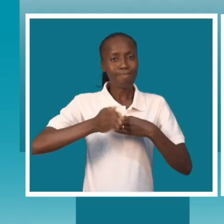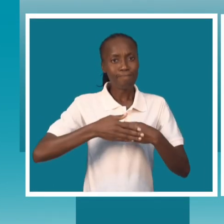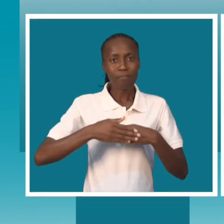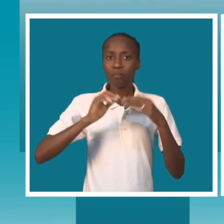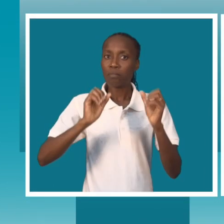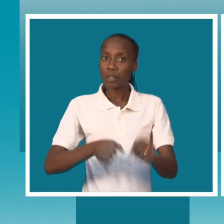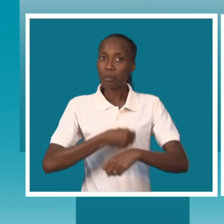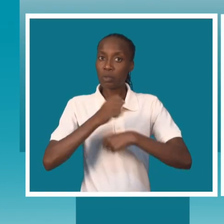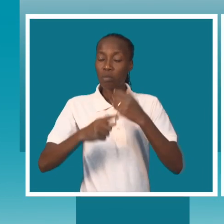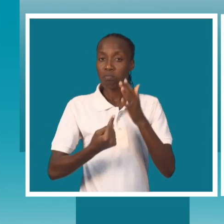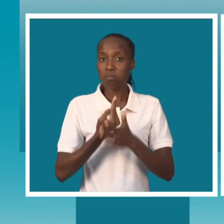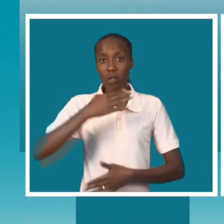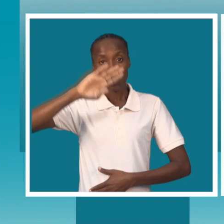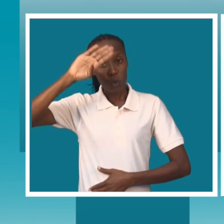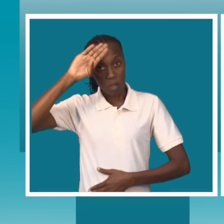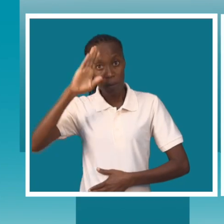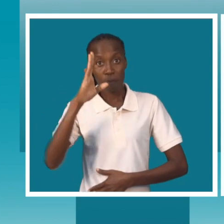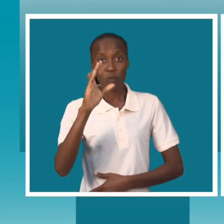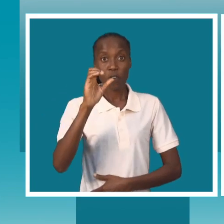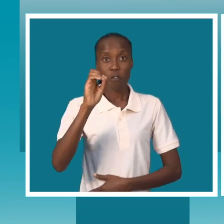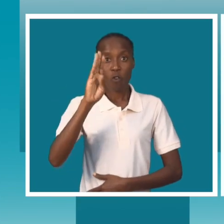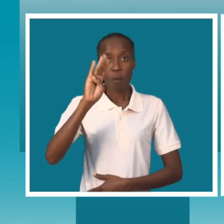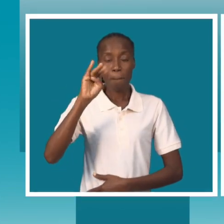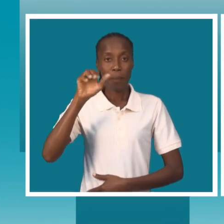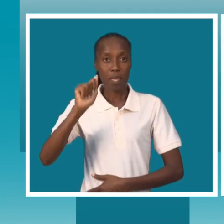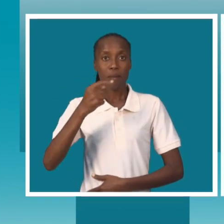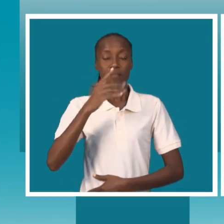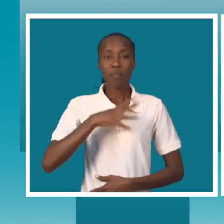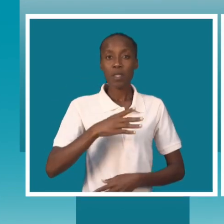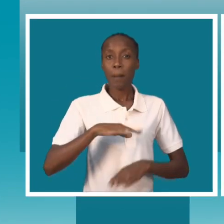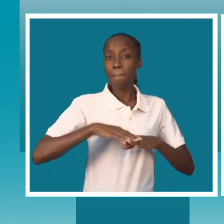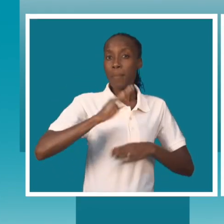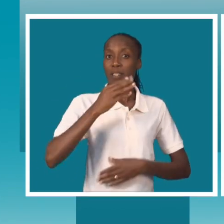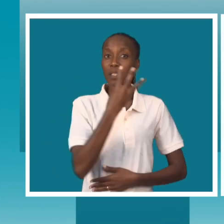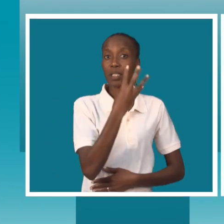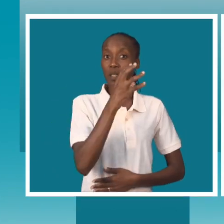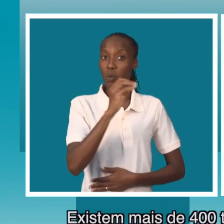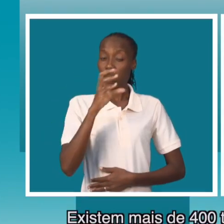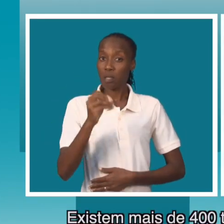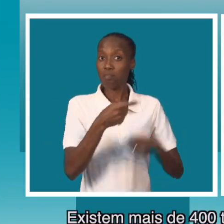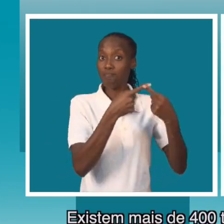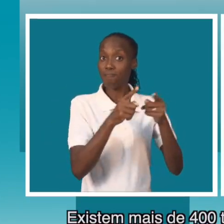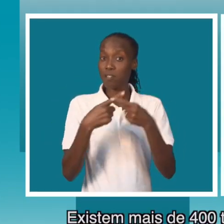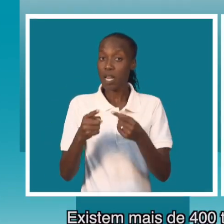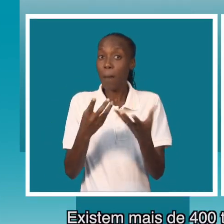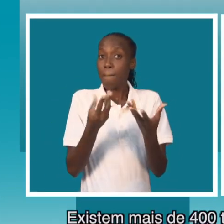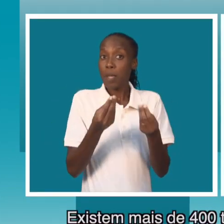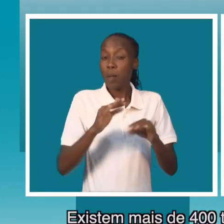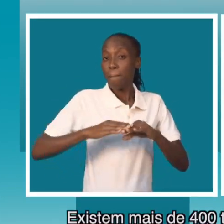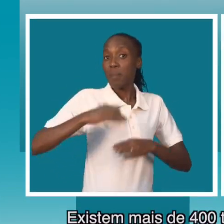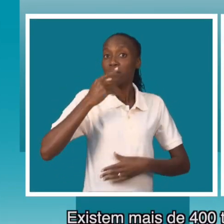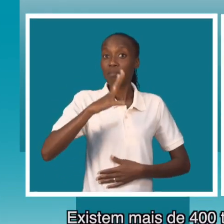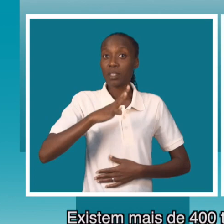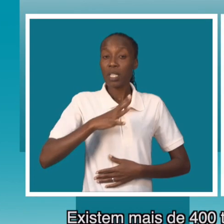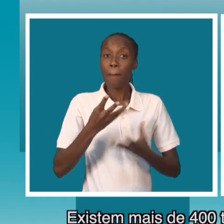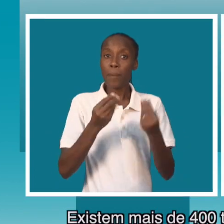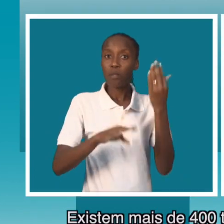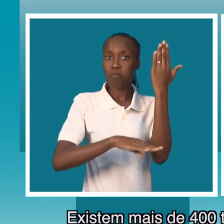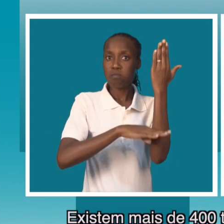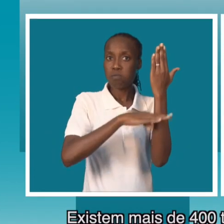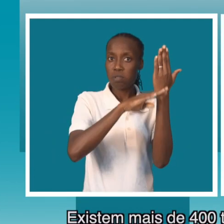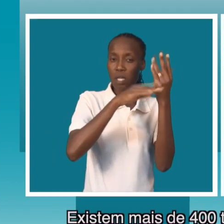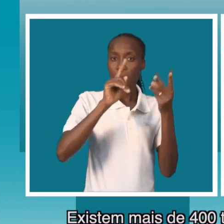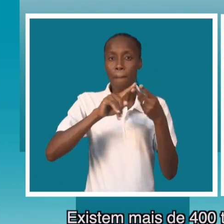devemos prestar atenção para não se tornar exagerado e virar uma doença conhecida por fobia. Existem mais de 400 tipos de